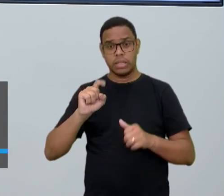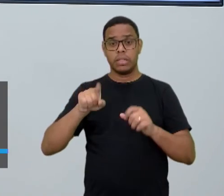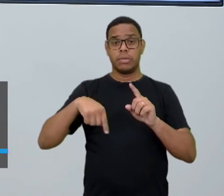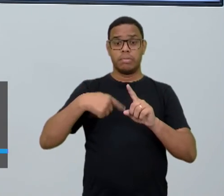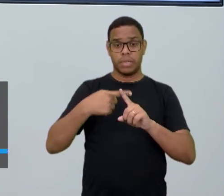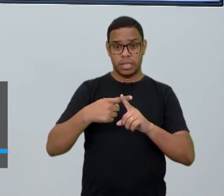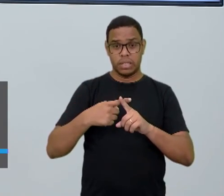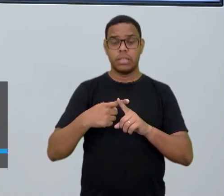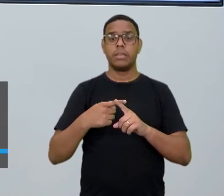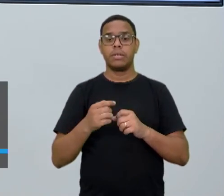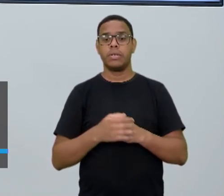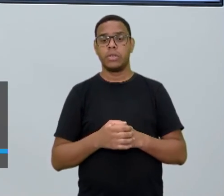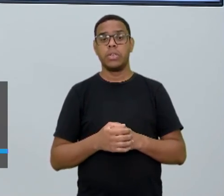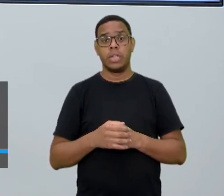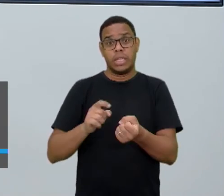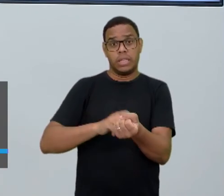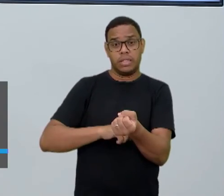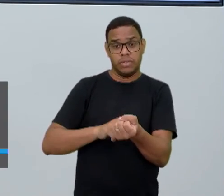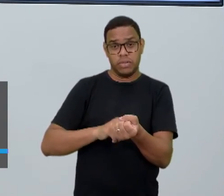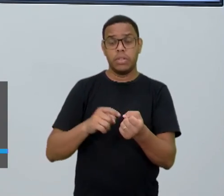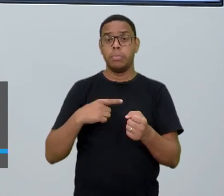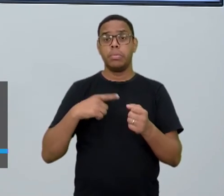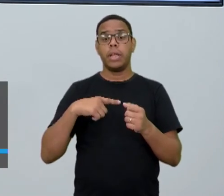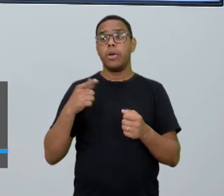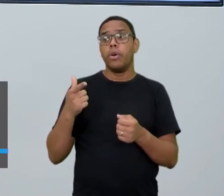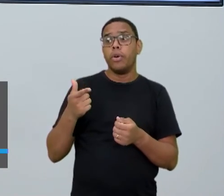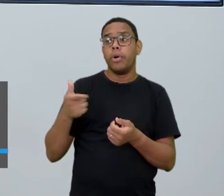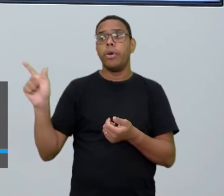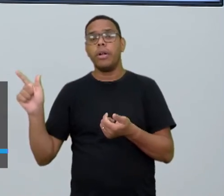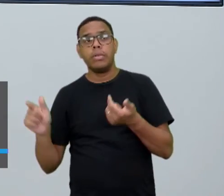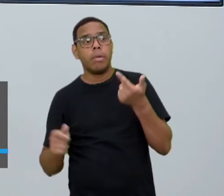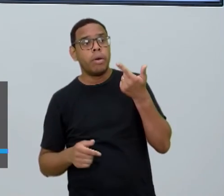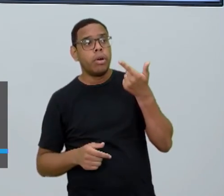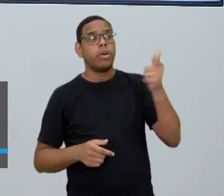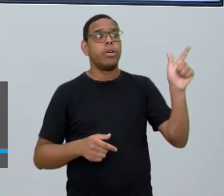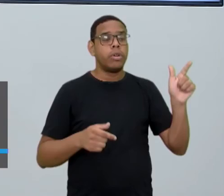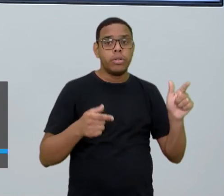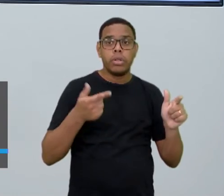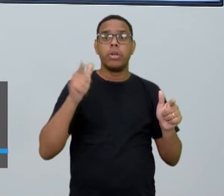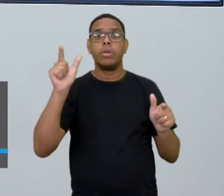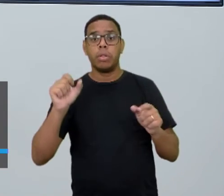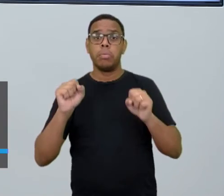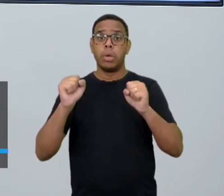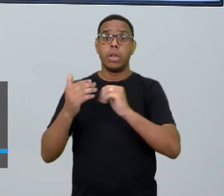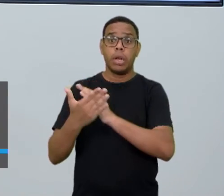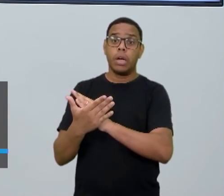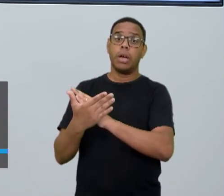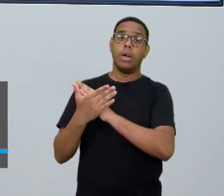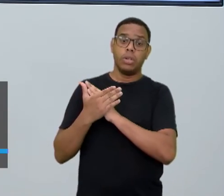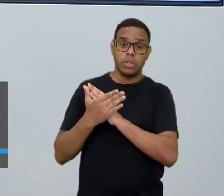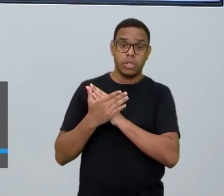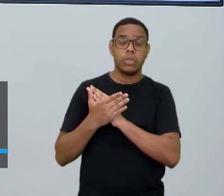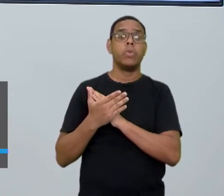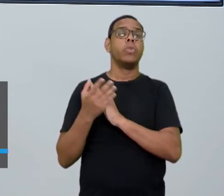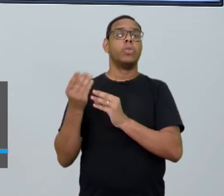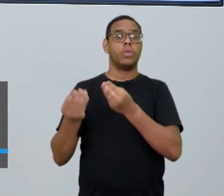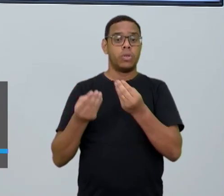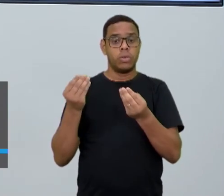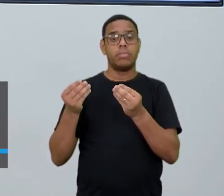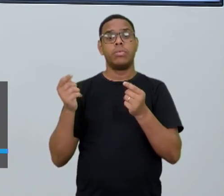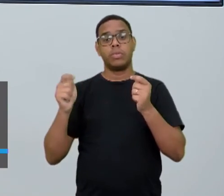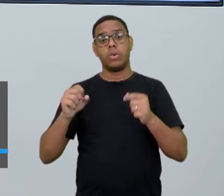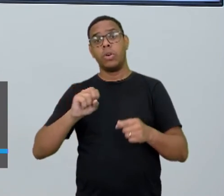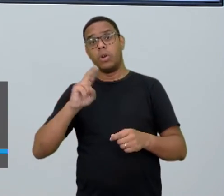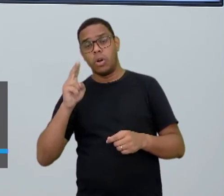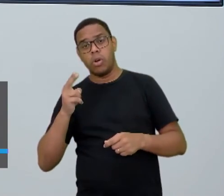os fatores nervosos, que poderiam aí também auxiliar ou, né, favorecer